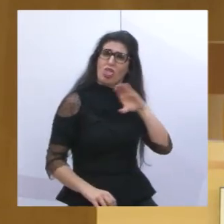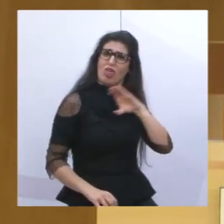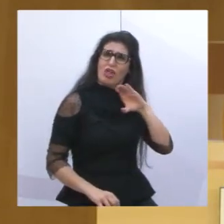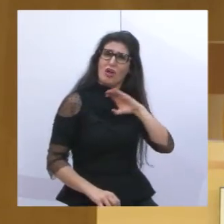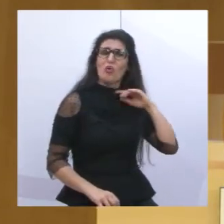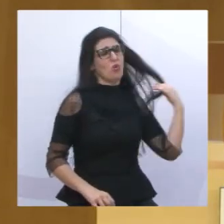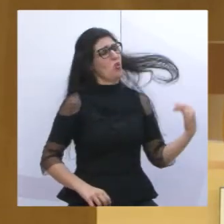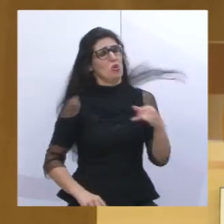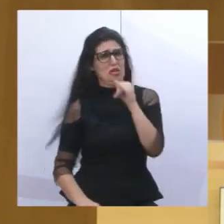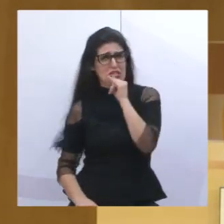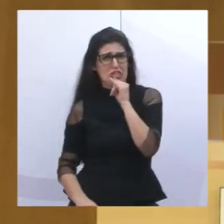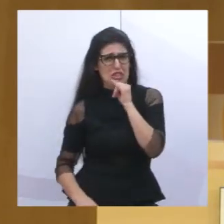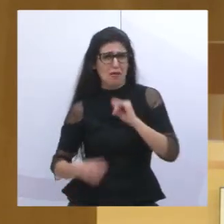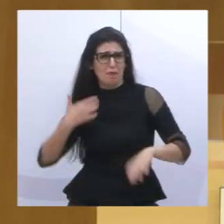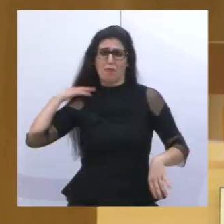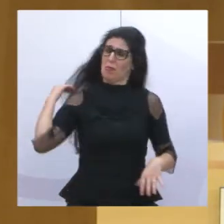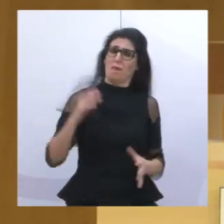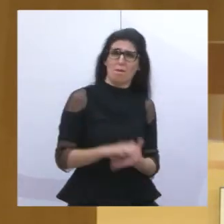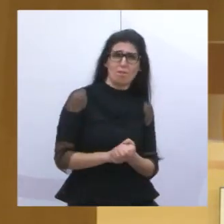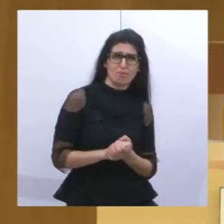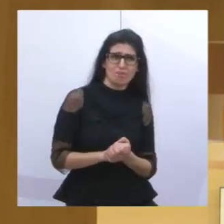e retirar o dinheiro da rede pública,